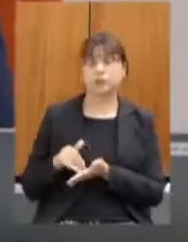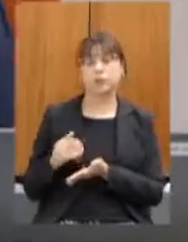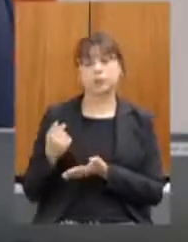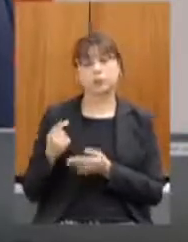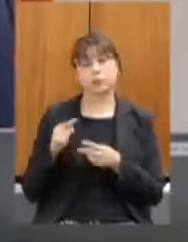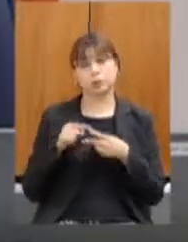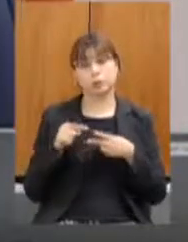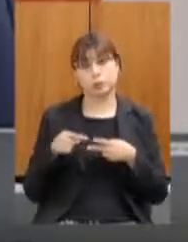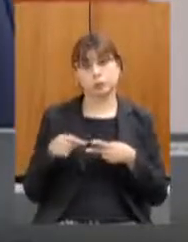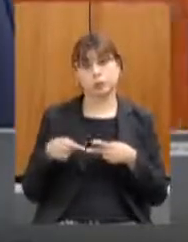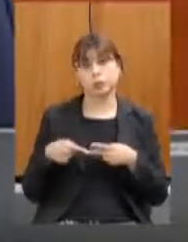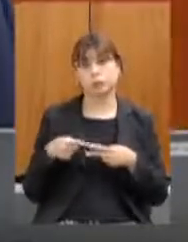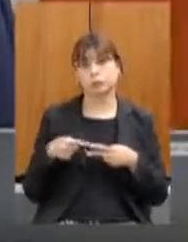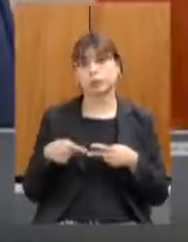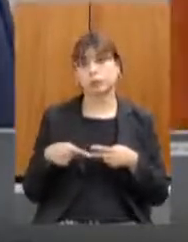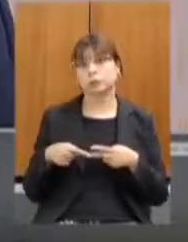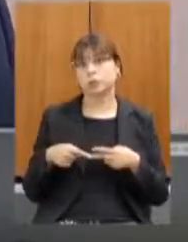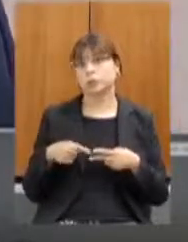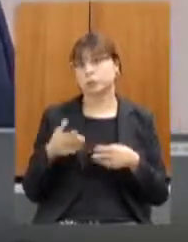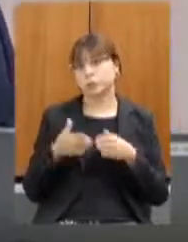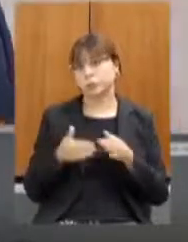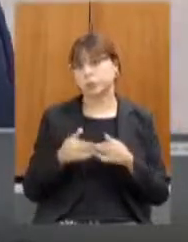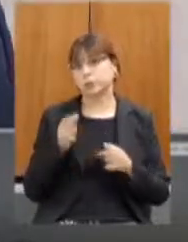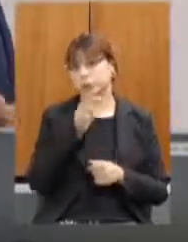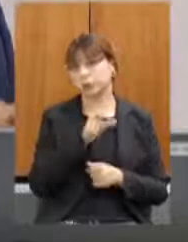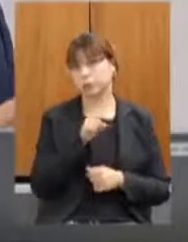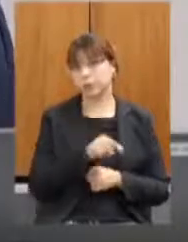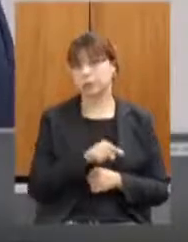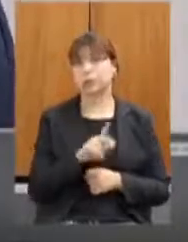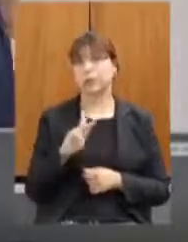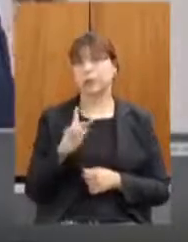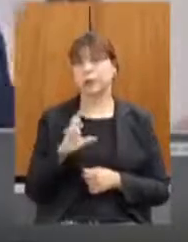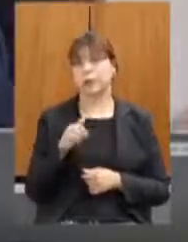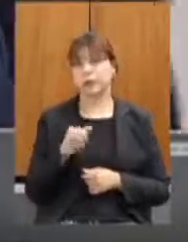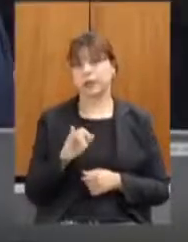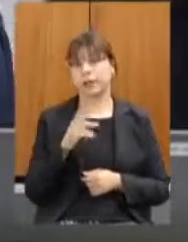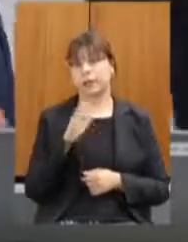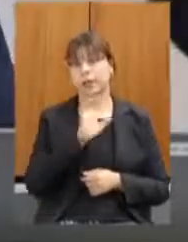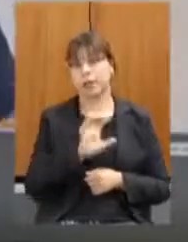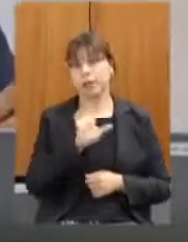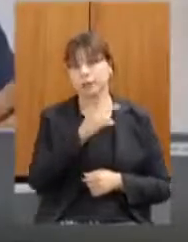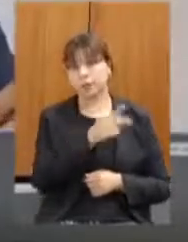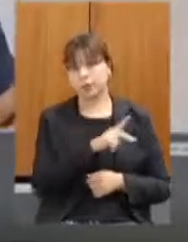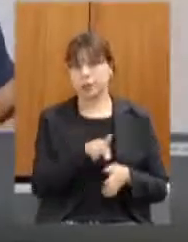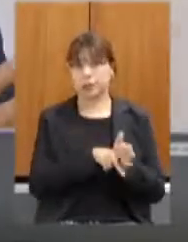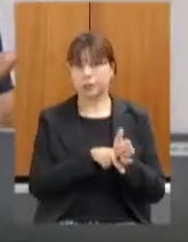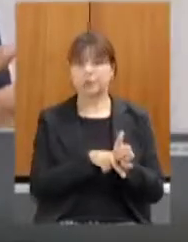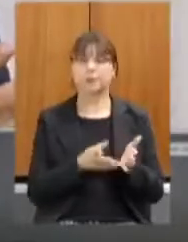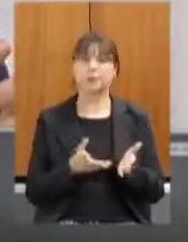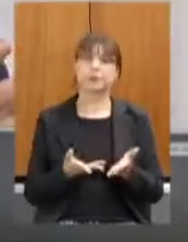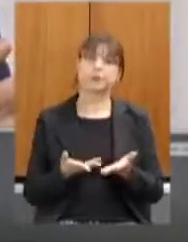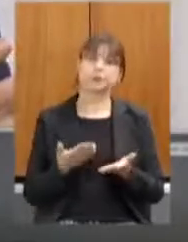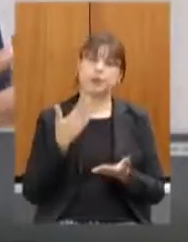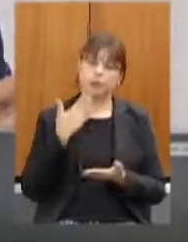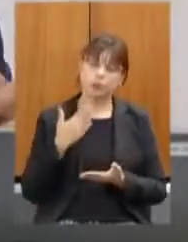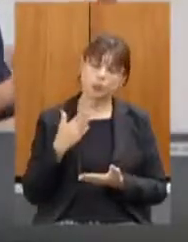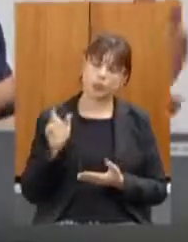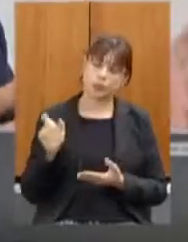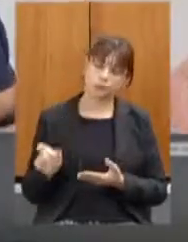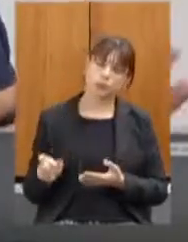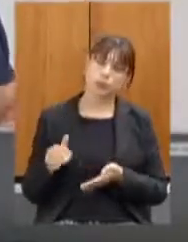importantes do deputado dele tarquinho não para ele mas para região deles ou já tá sabendo eu queria que sua também